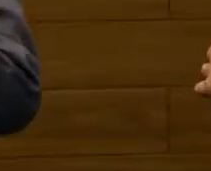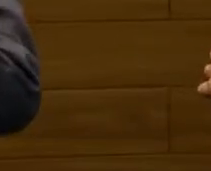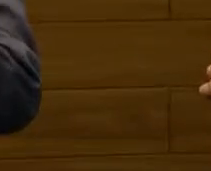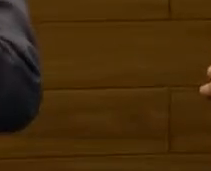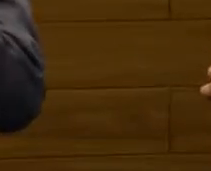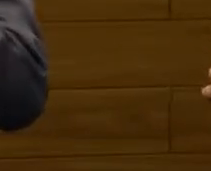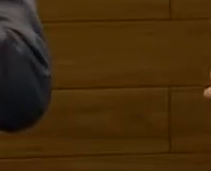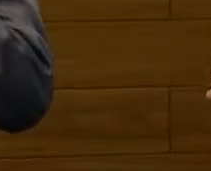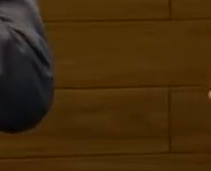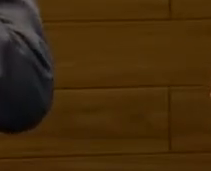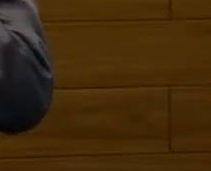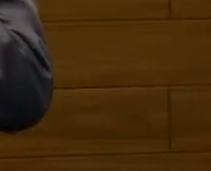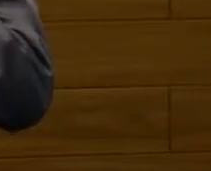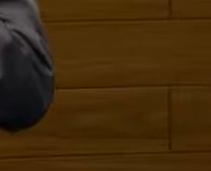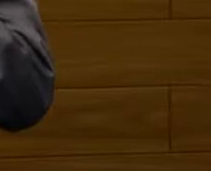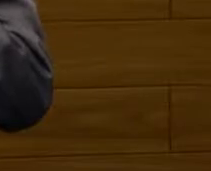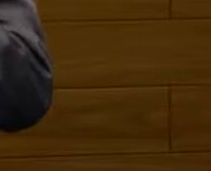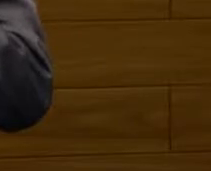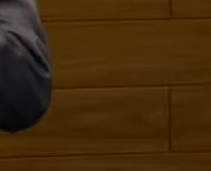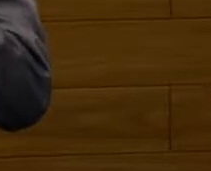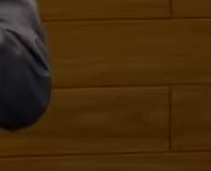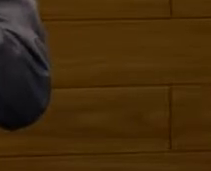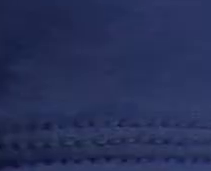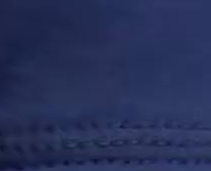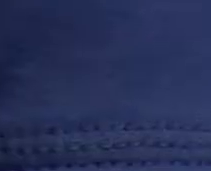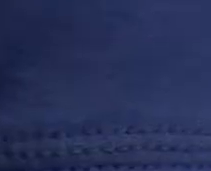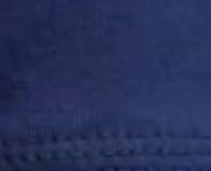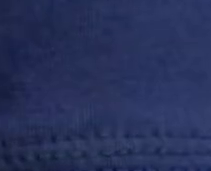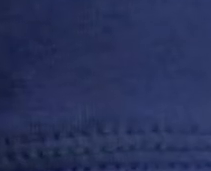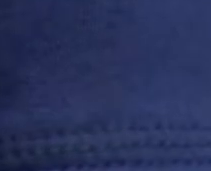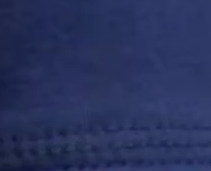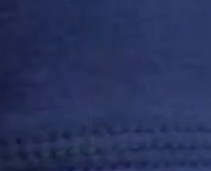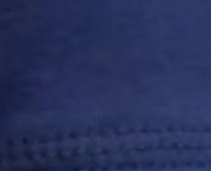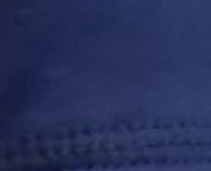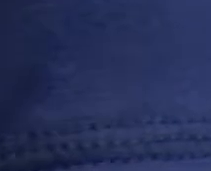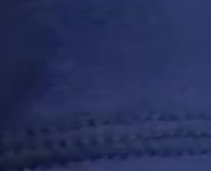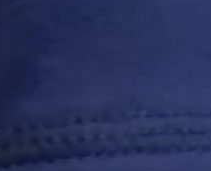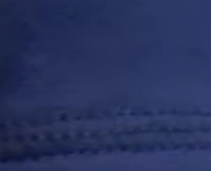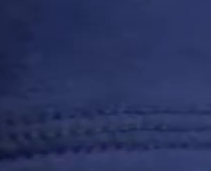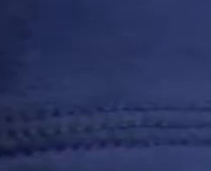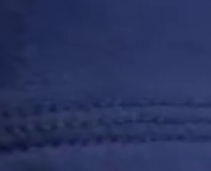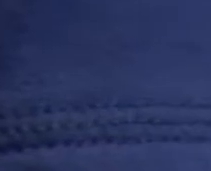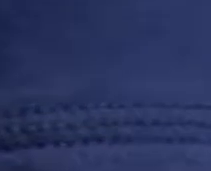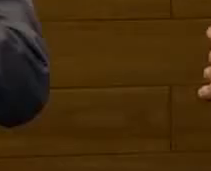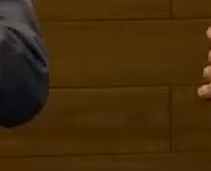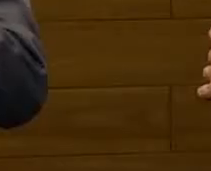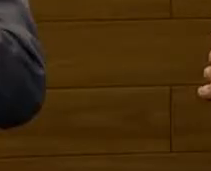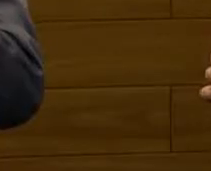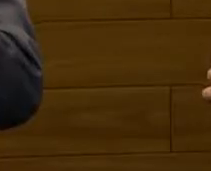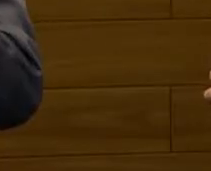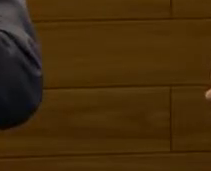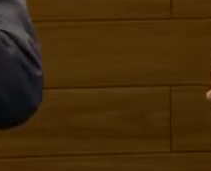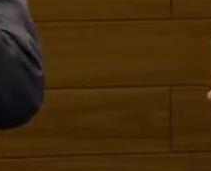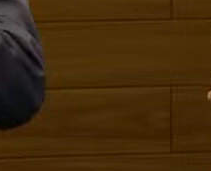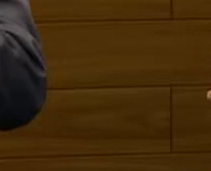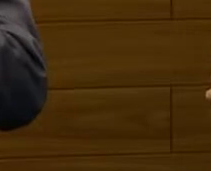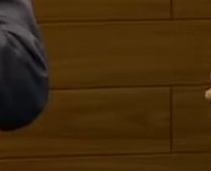Repetindo com o mesmo teor, a mesma alegria, satisfação e reconhecimento.